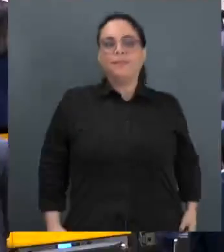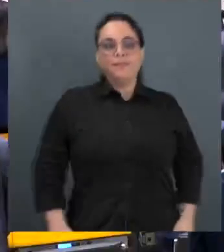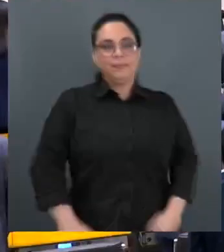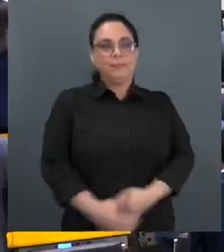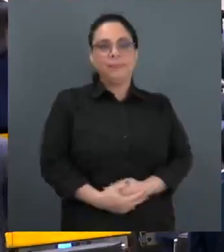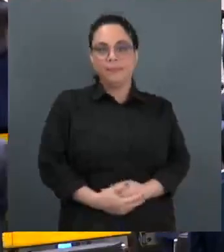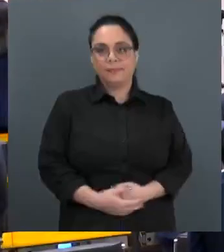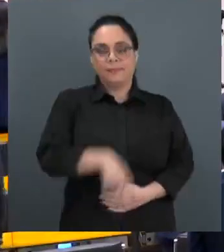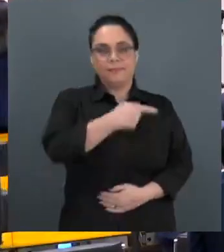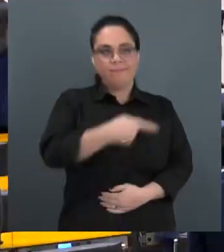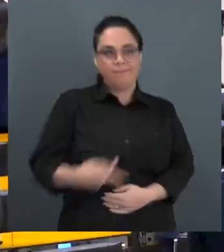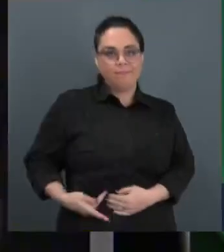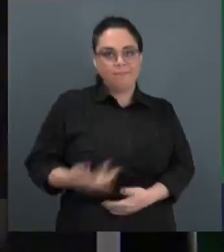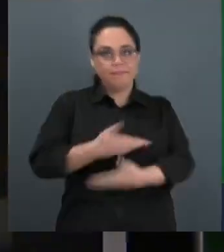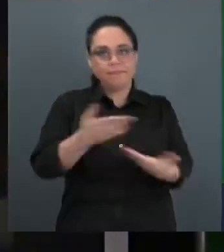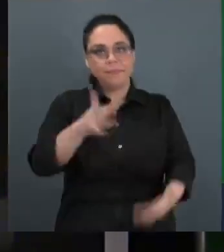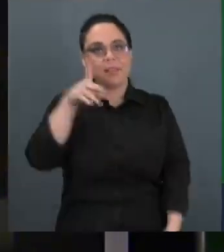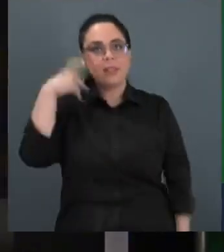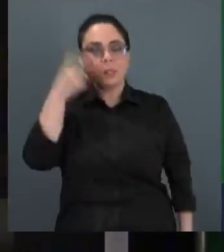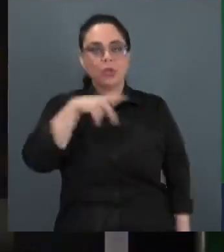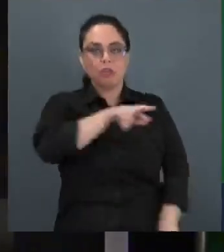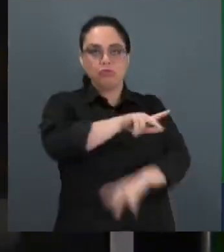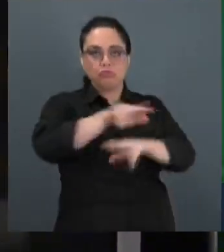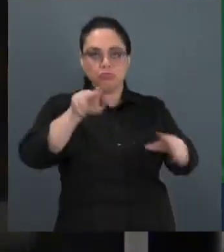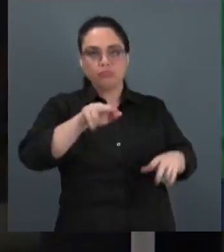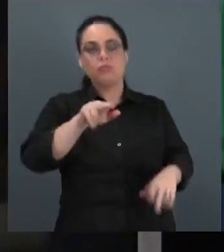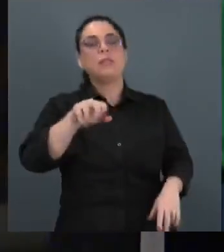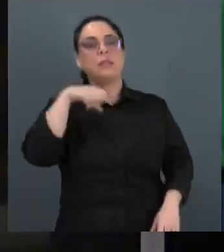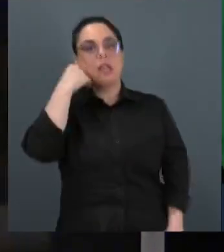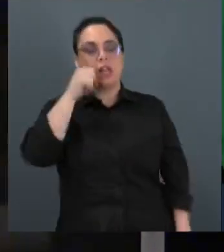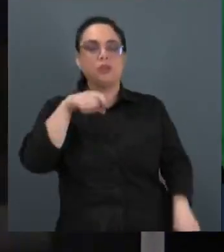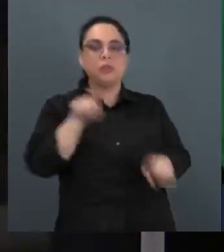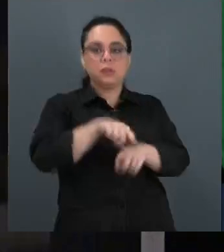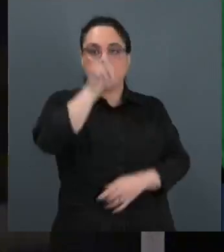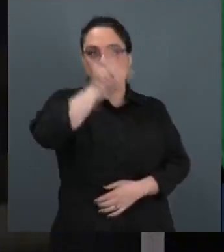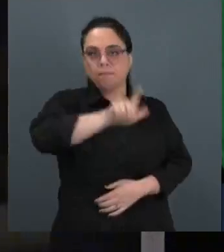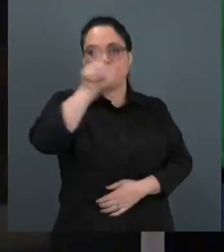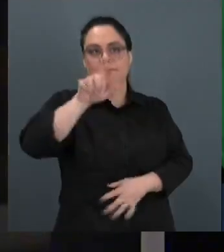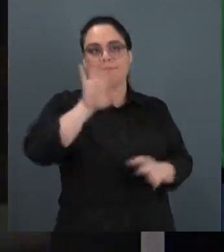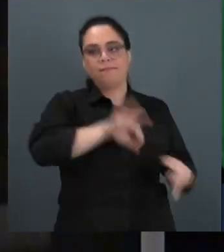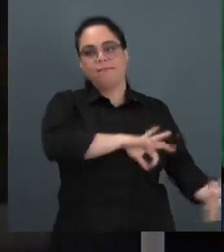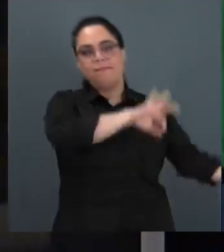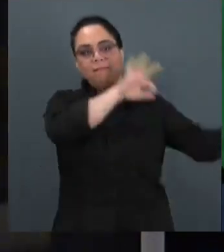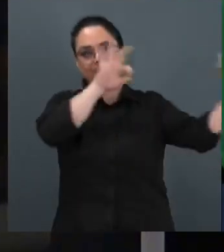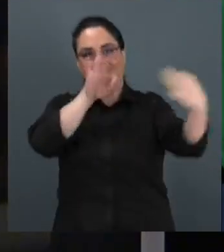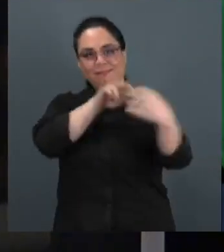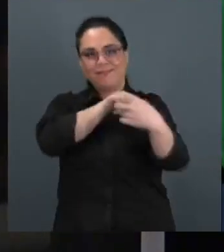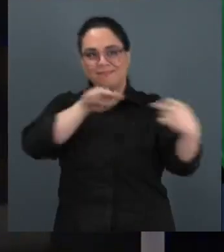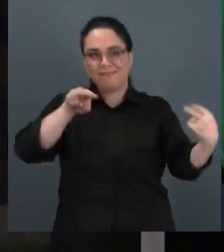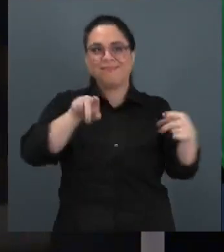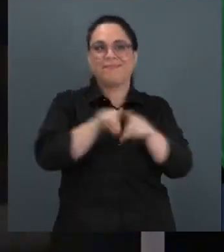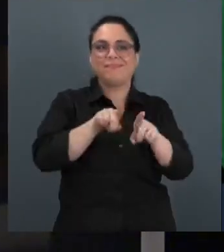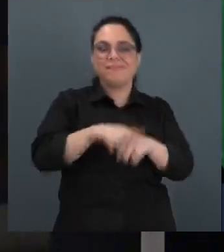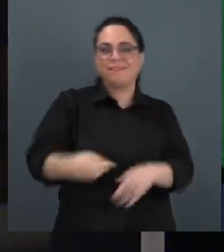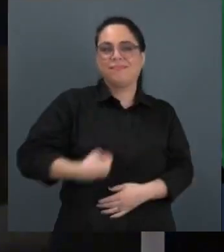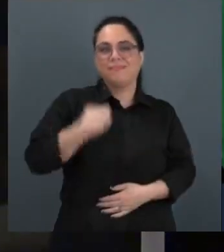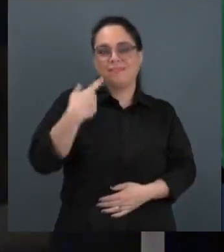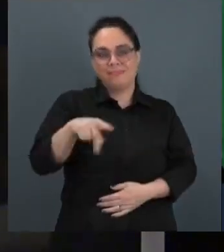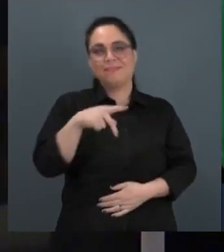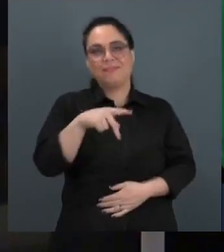Senhor presidente, senhores deputados, senhores senadores, aqueles que nos acompanham ainda pela TV Câmara e pela TV